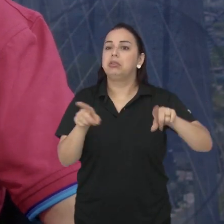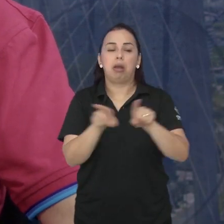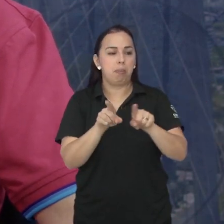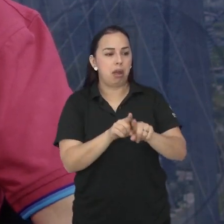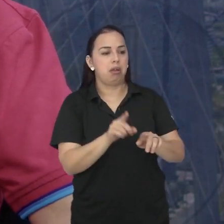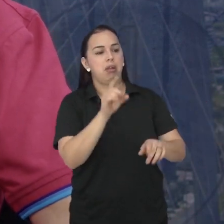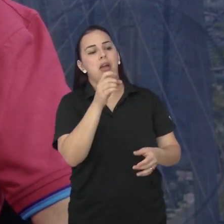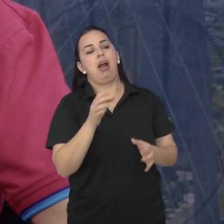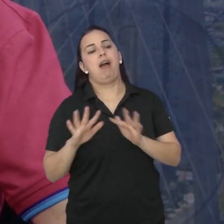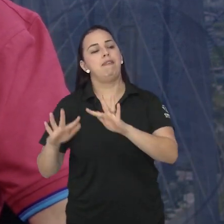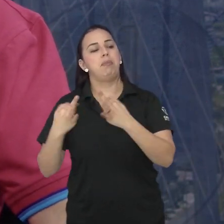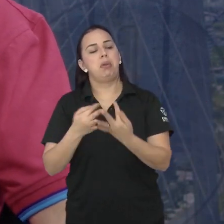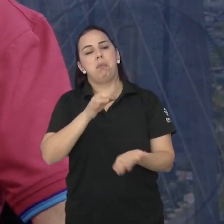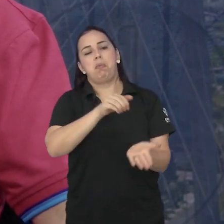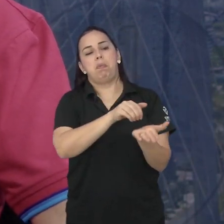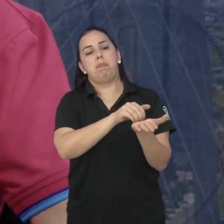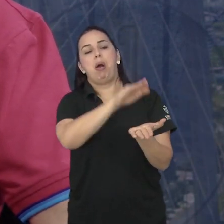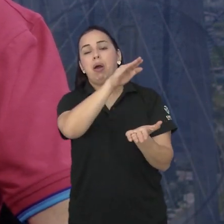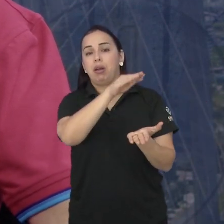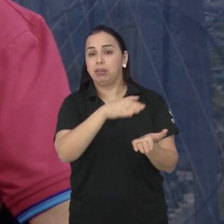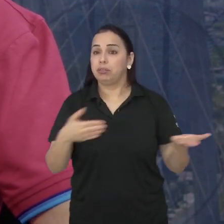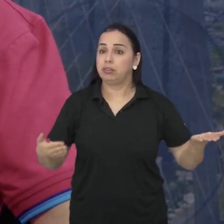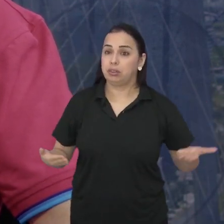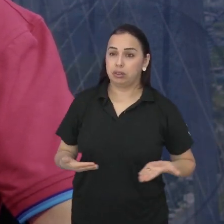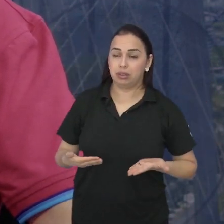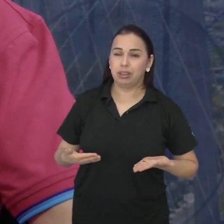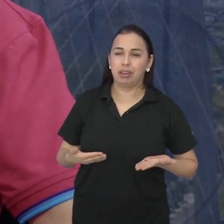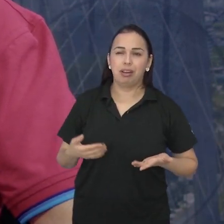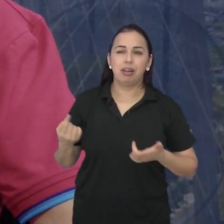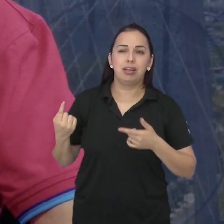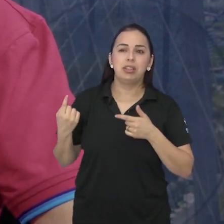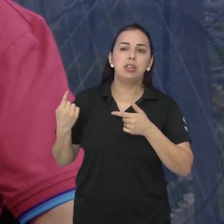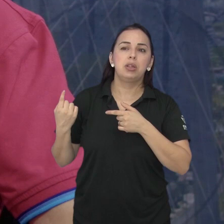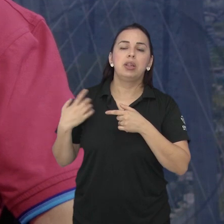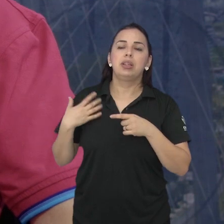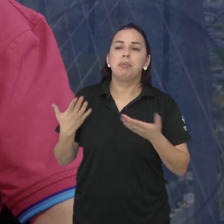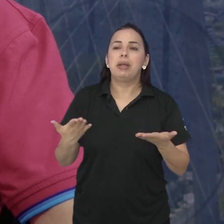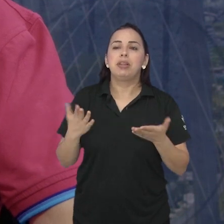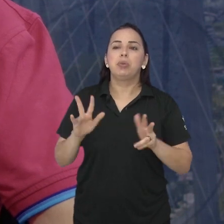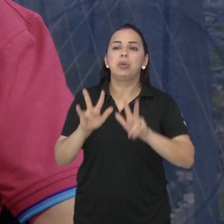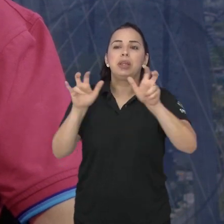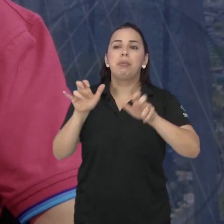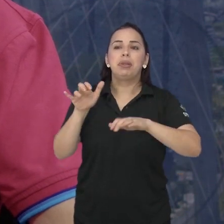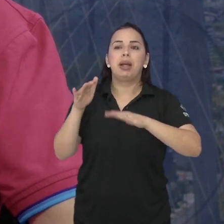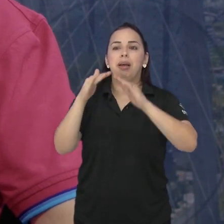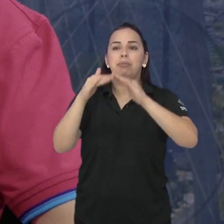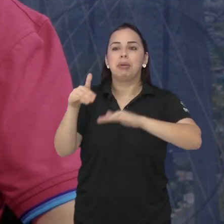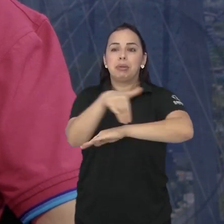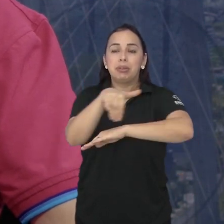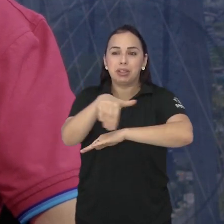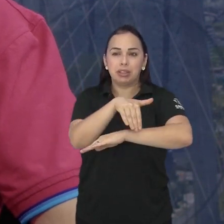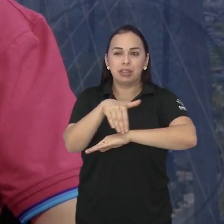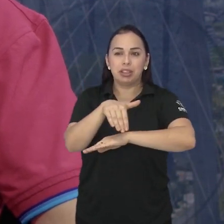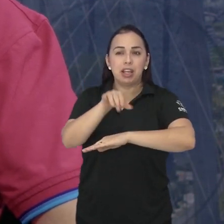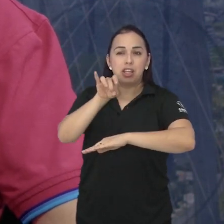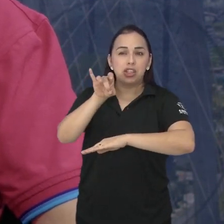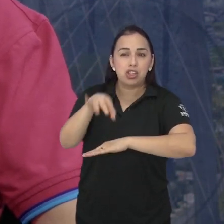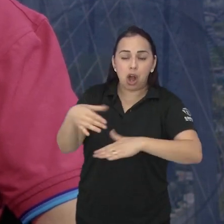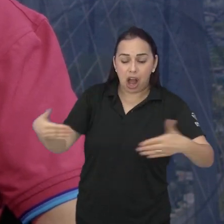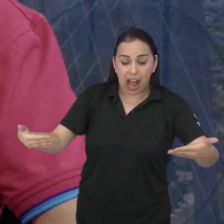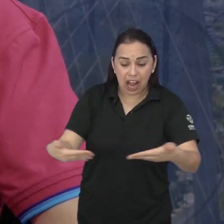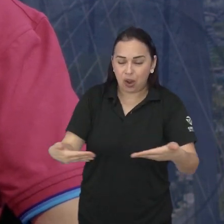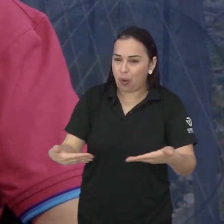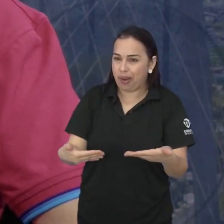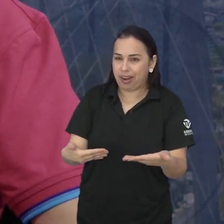diferente, também era colocado para fora de casa. Então, a questão da discussão da população de rua, ela não está vinculada somente